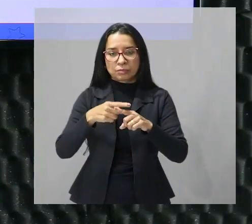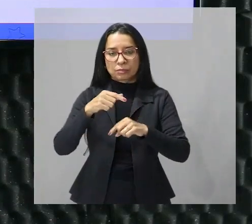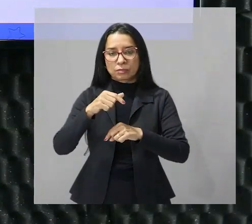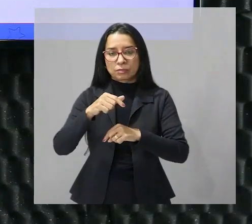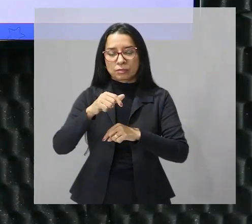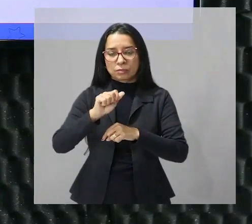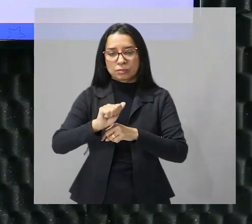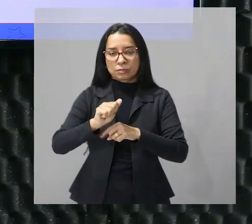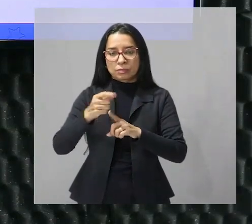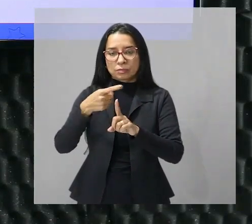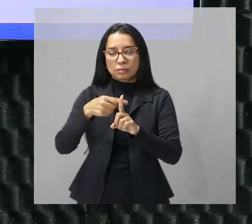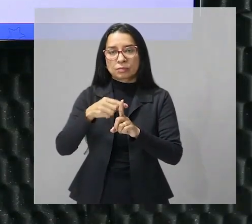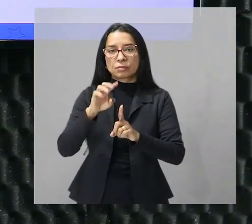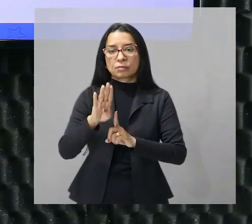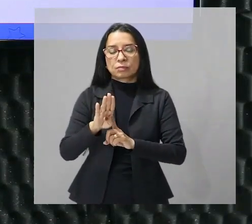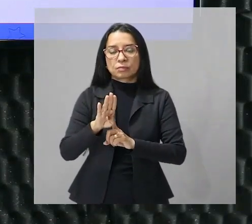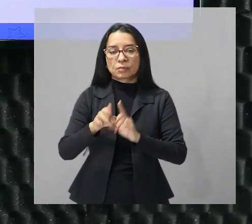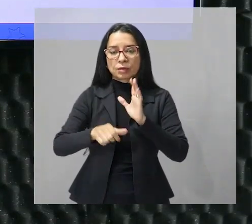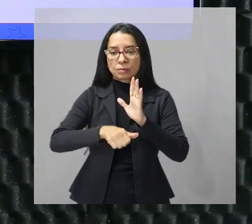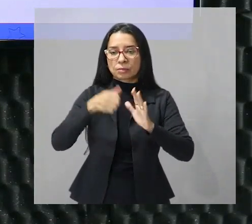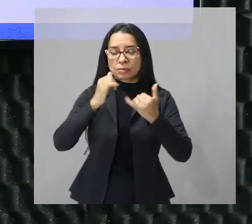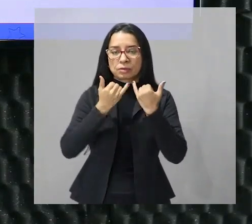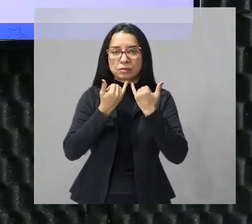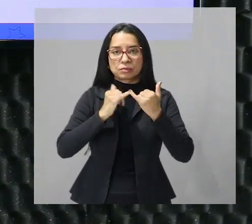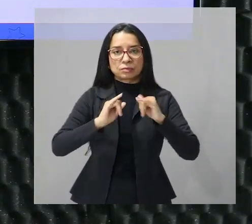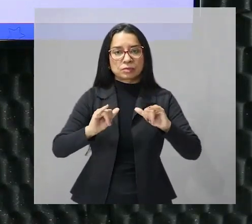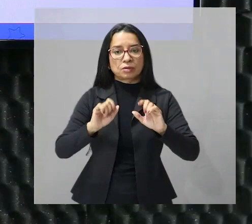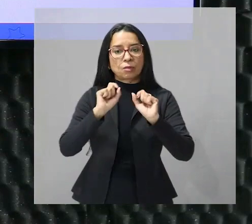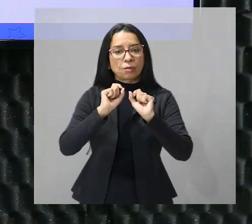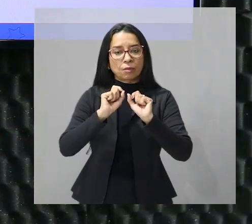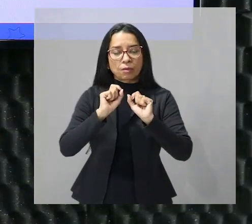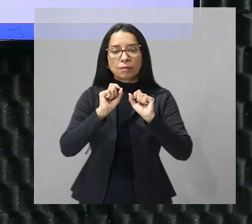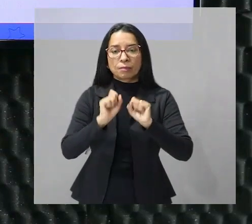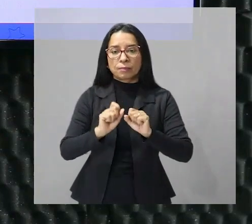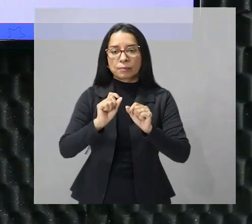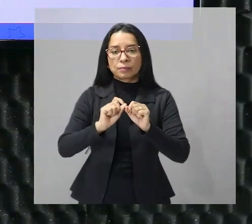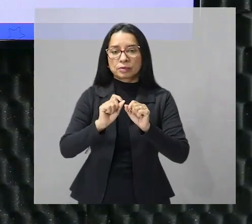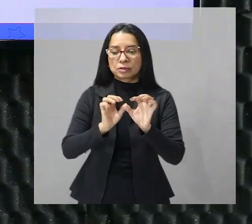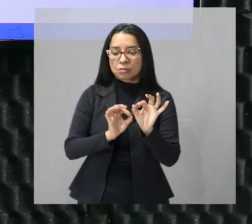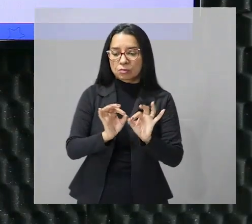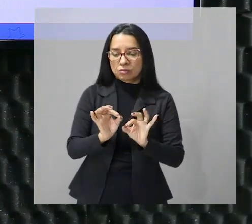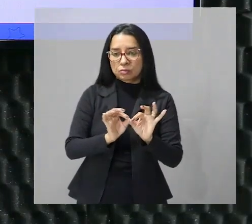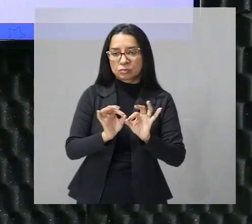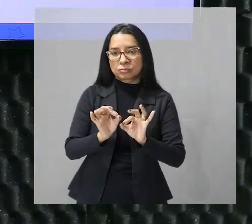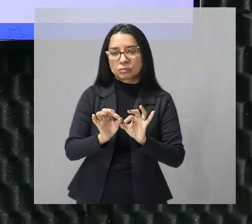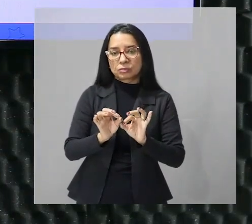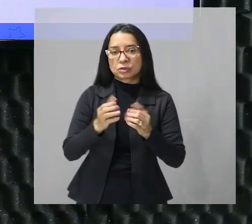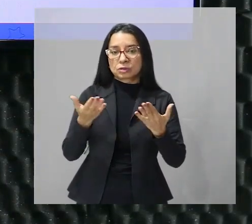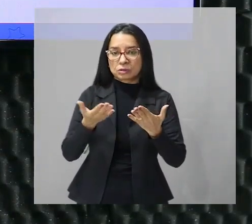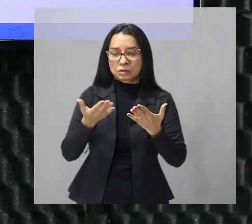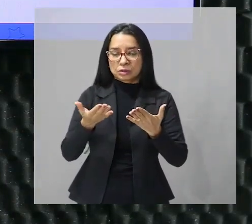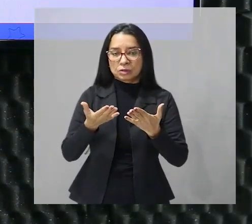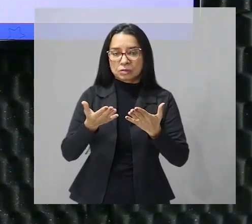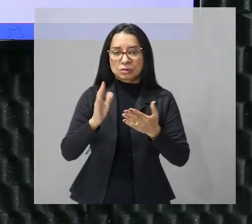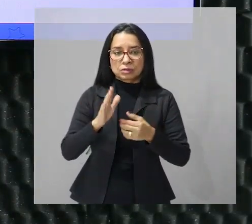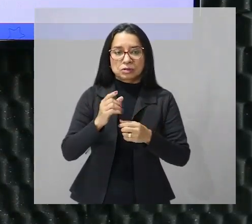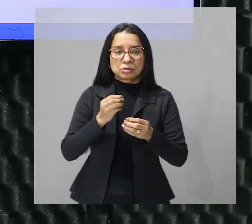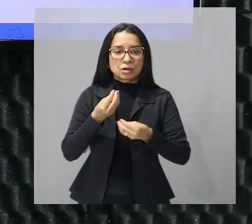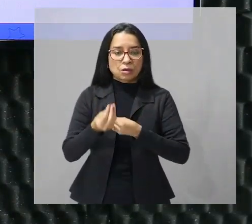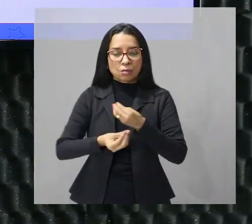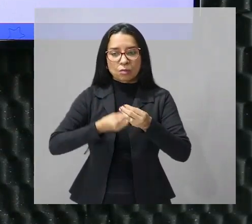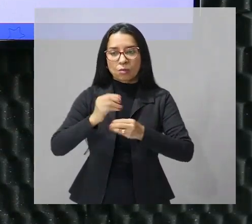vamos guardar, né, já é a nossa primeira informação. A gente pode até fazer algum ajuste, mas, por enquanto, né, nós vamos, já